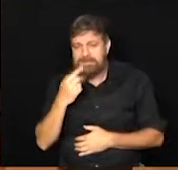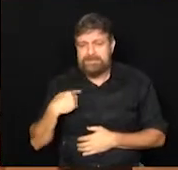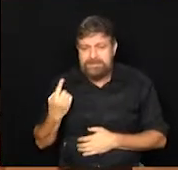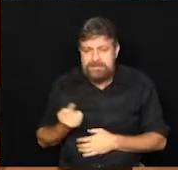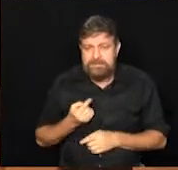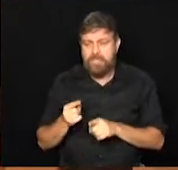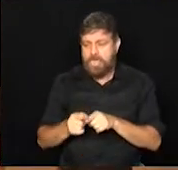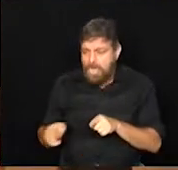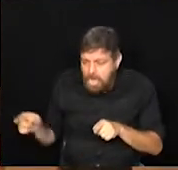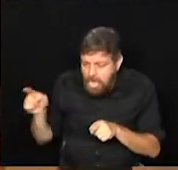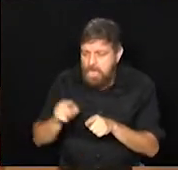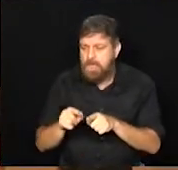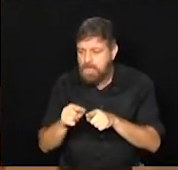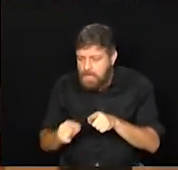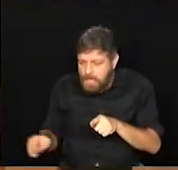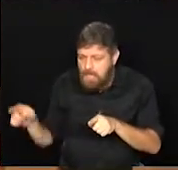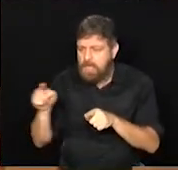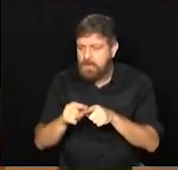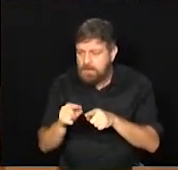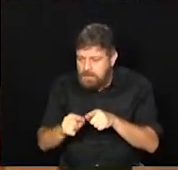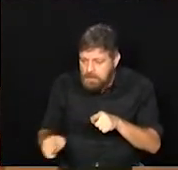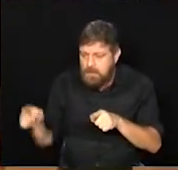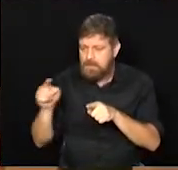inventando a roda, né? Então, a nova gestão,